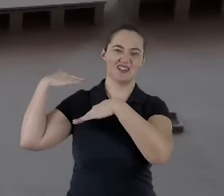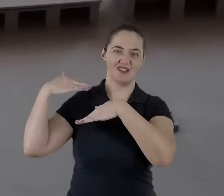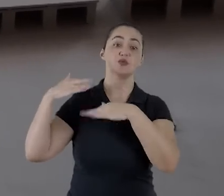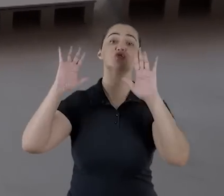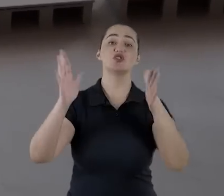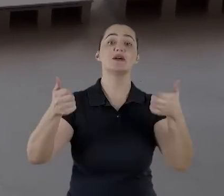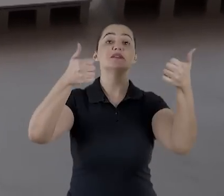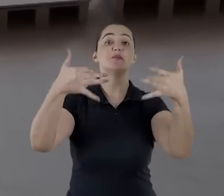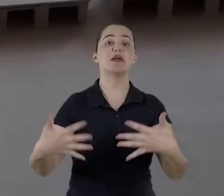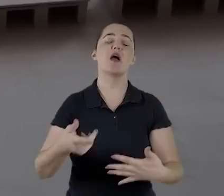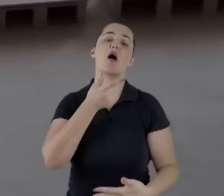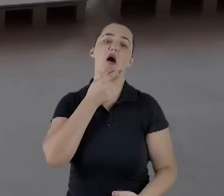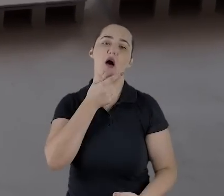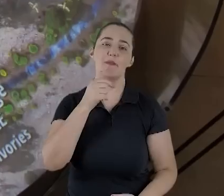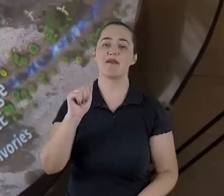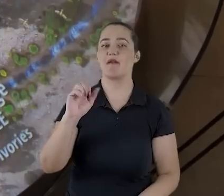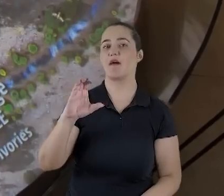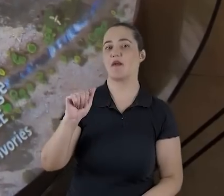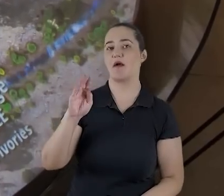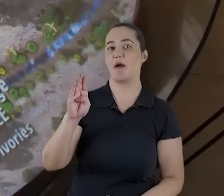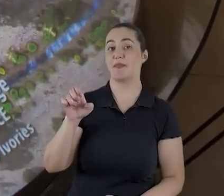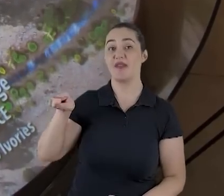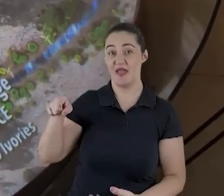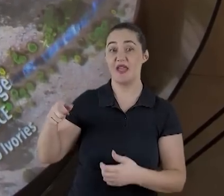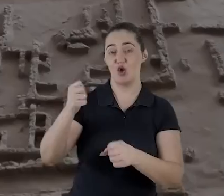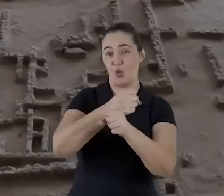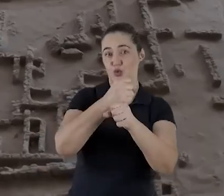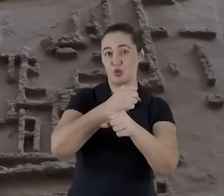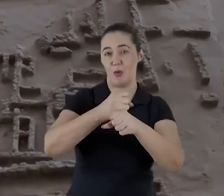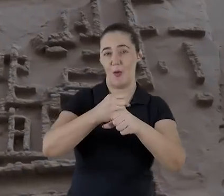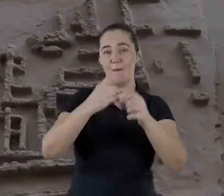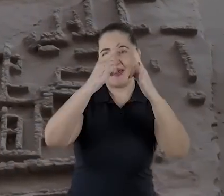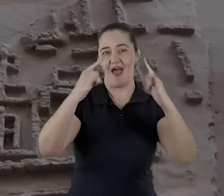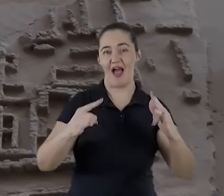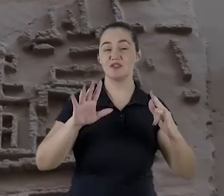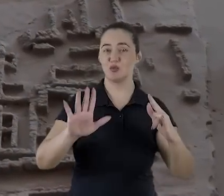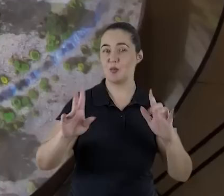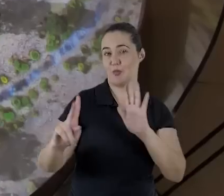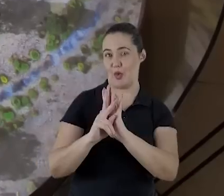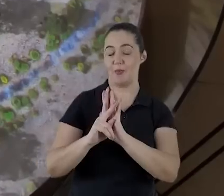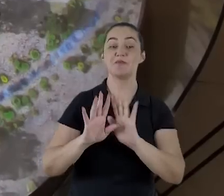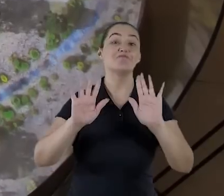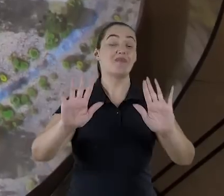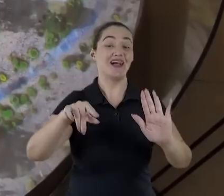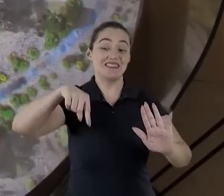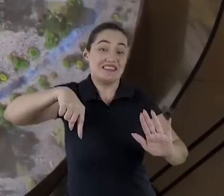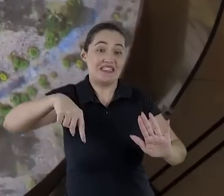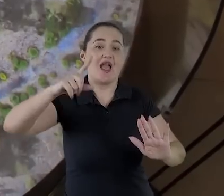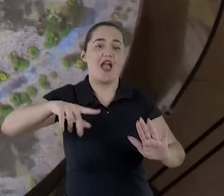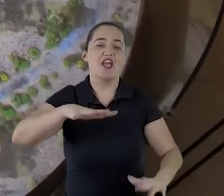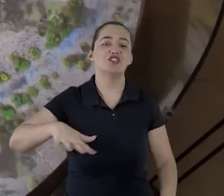de Acabe, ele também construiu um palácio de marfim na Samaria. Só lembrando que nós estamos no Vale de Jezreel, próximo à